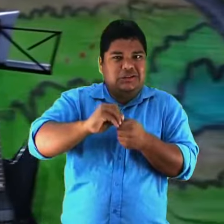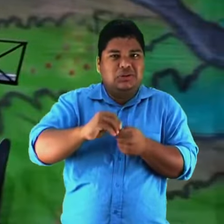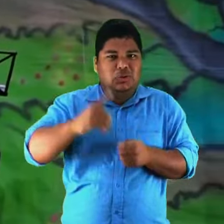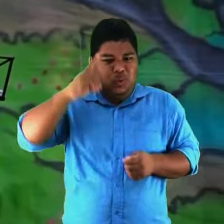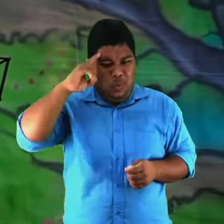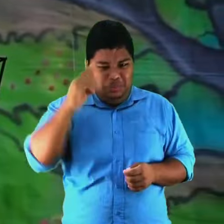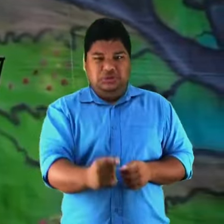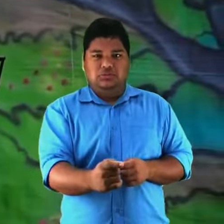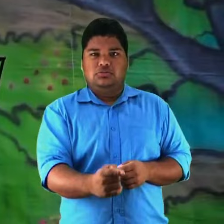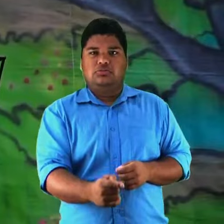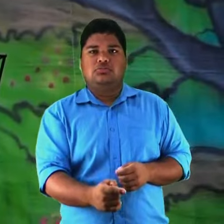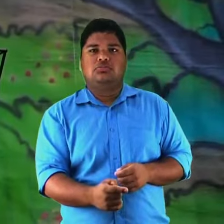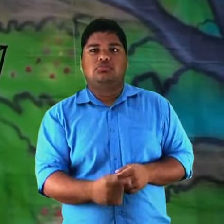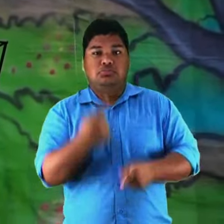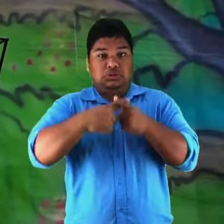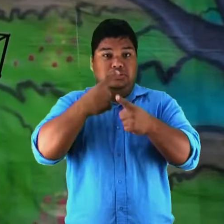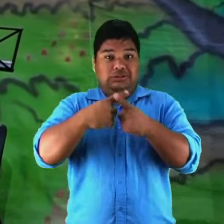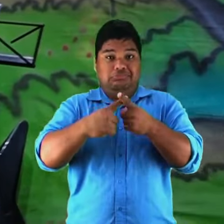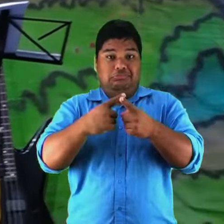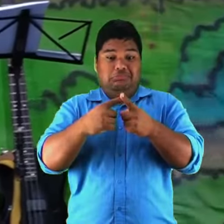isso aqui está pregando o Evangelho.